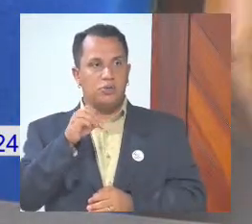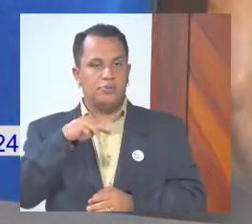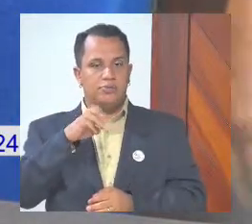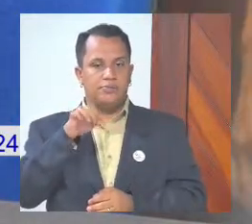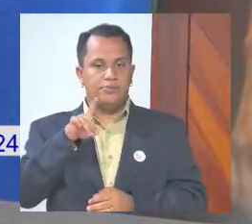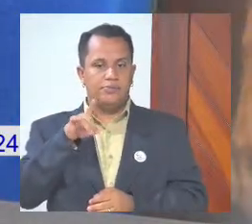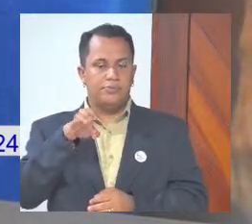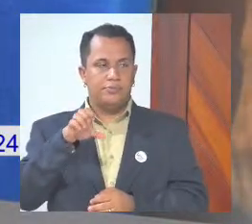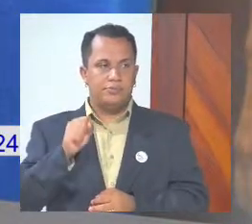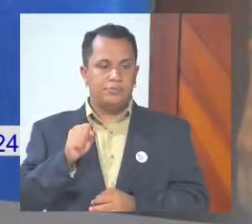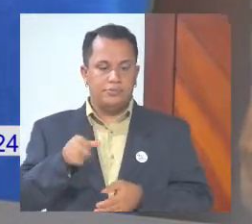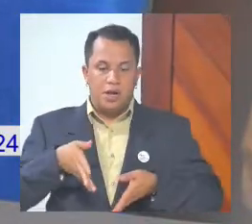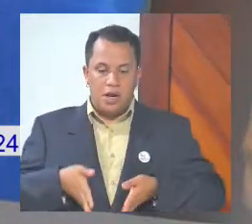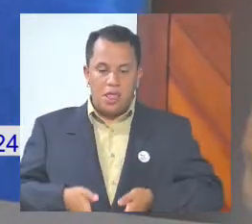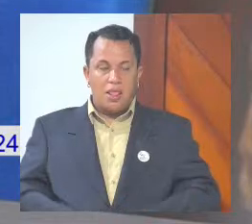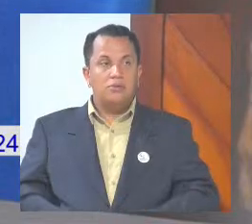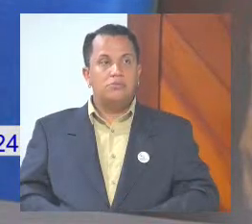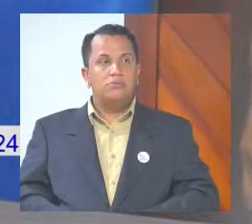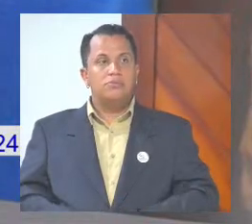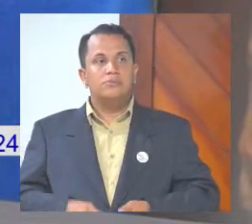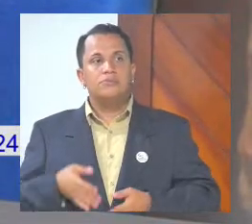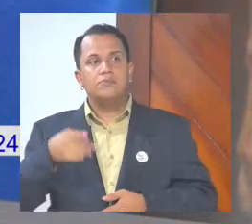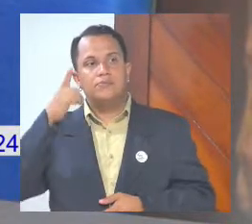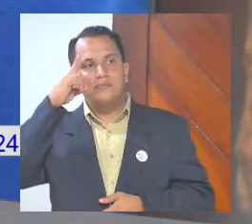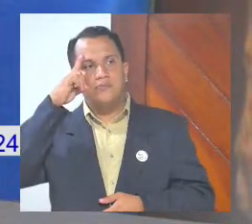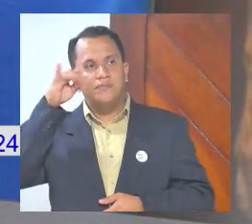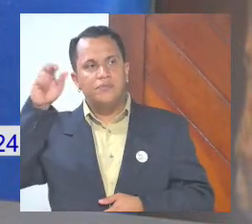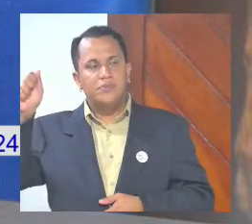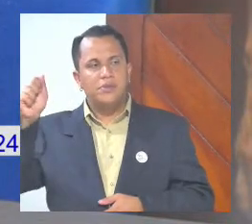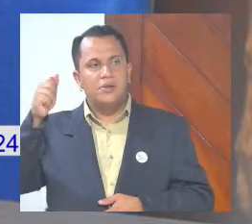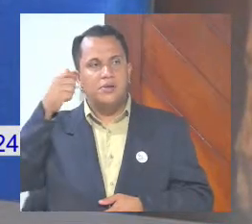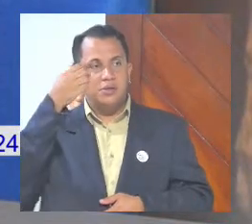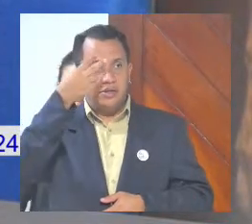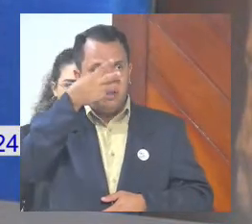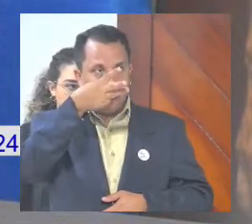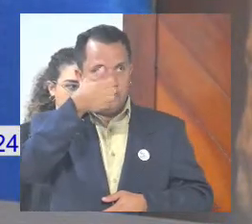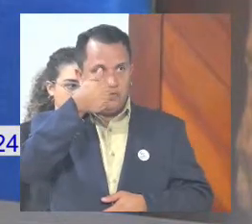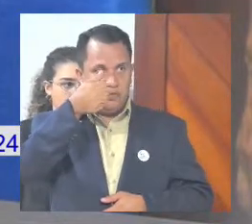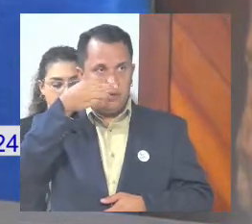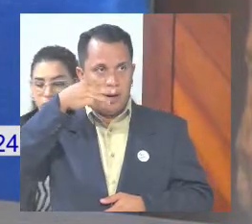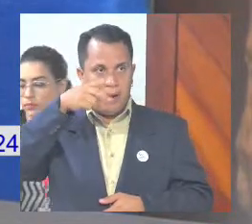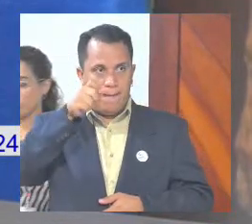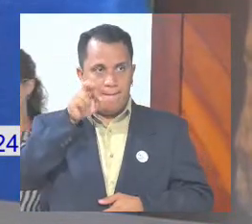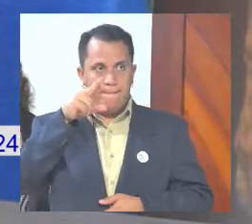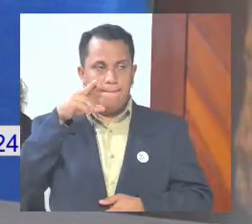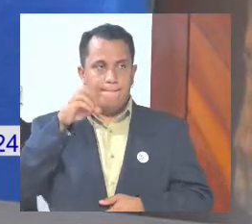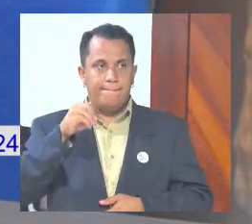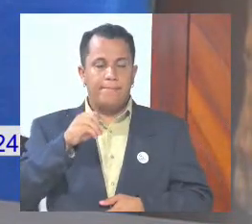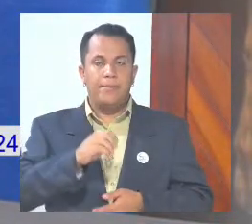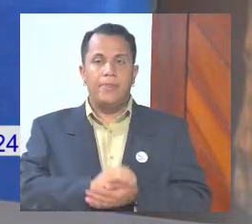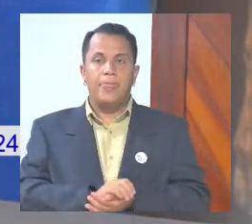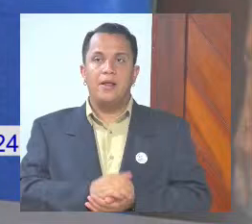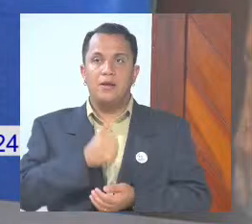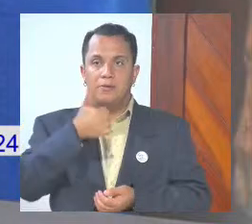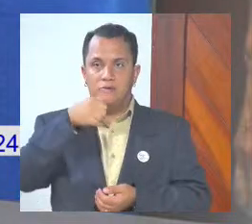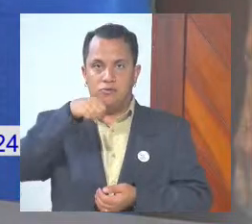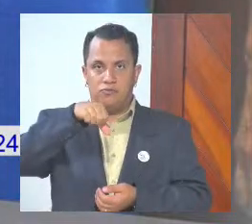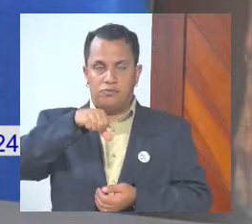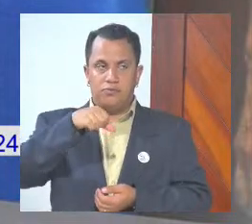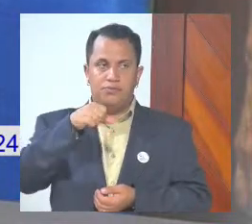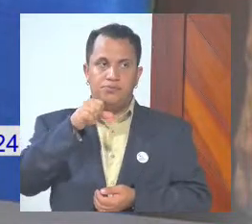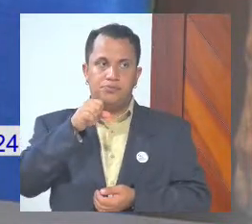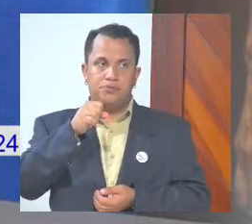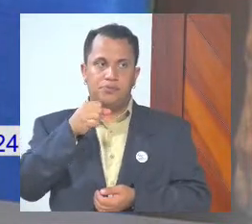Mendes nasceu no dia 31 de março de 1928,